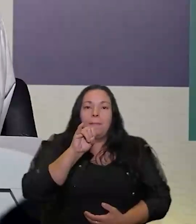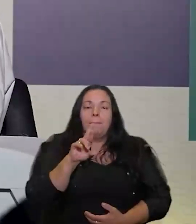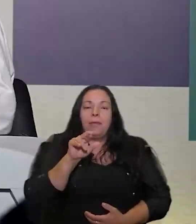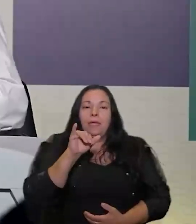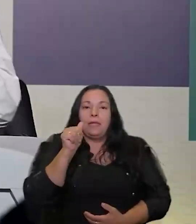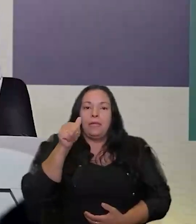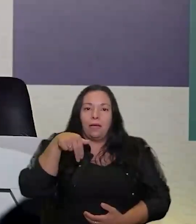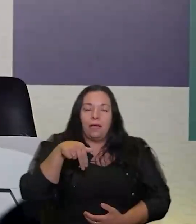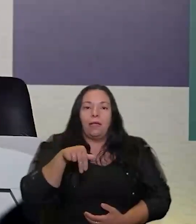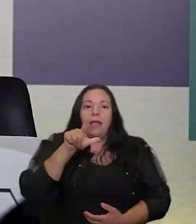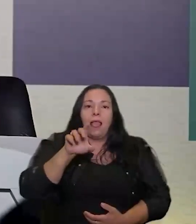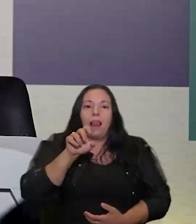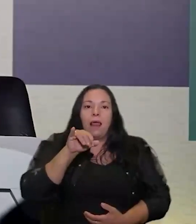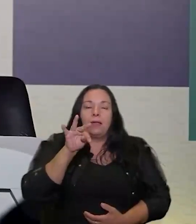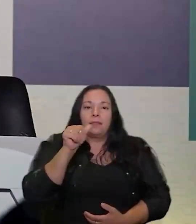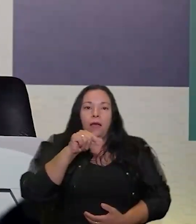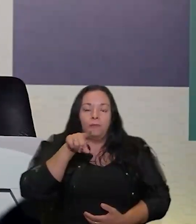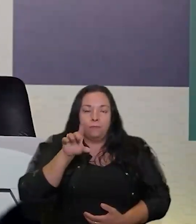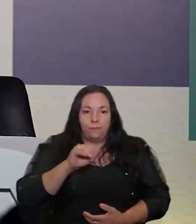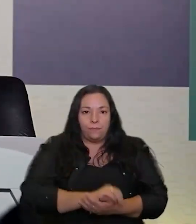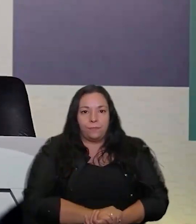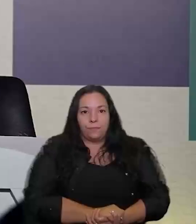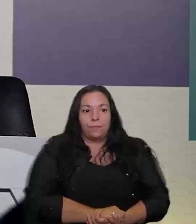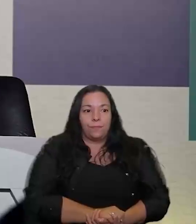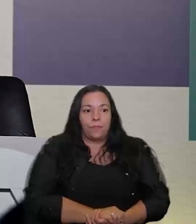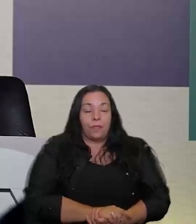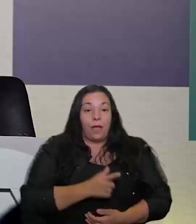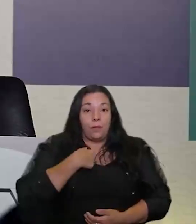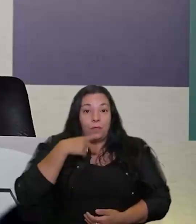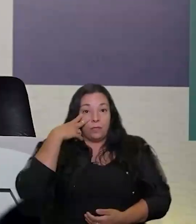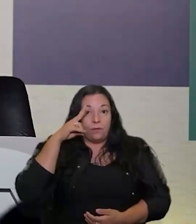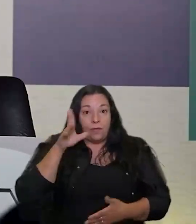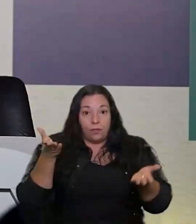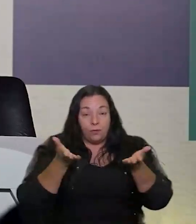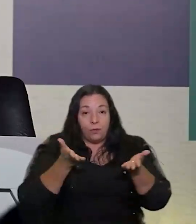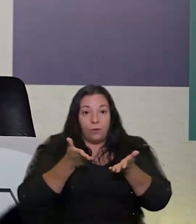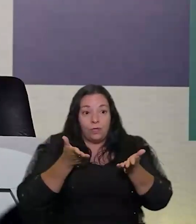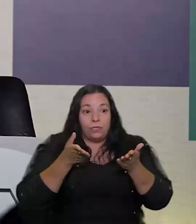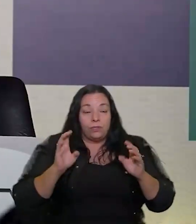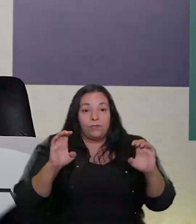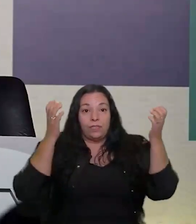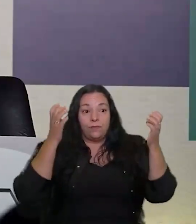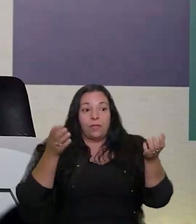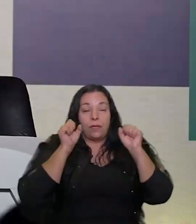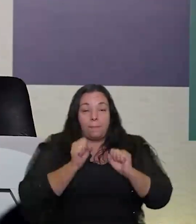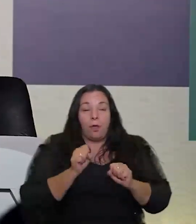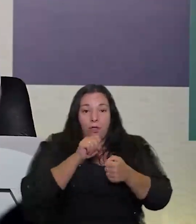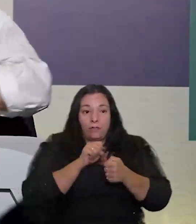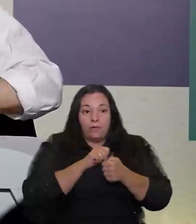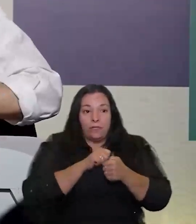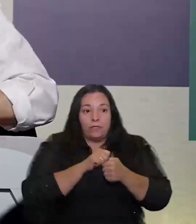branco, as cotas raciais. E aí, quando eu vejo hoje os festivais que a gente pode fazer, né, Jefferson,